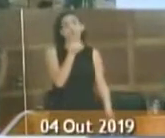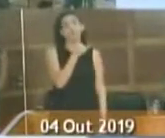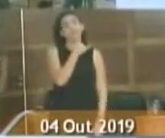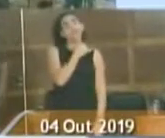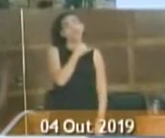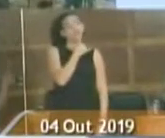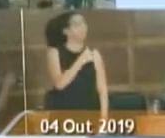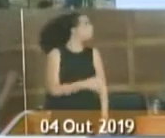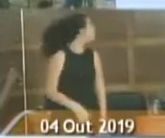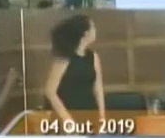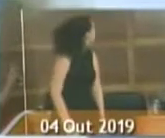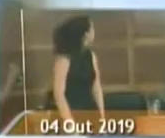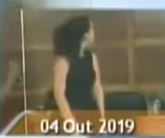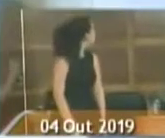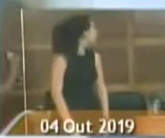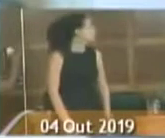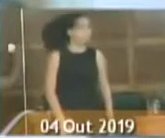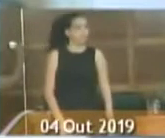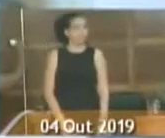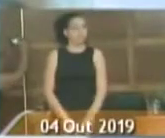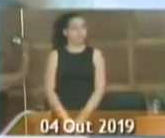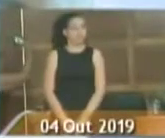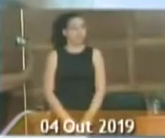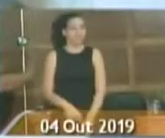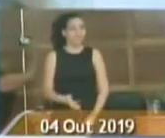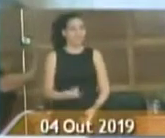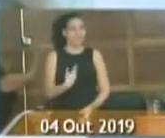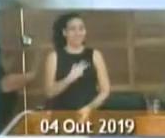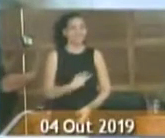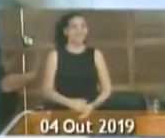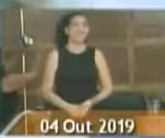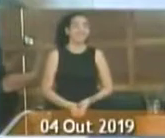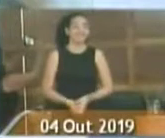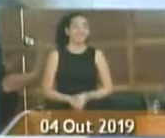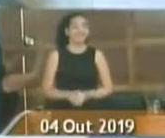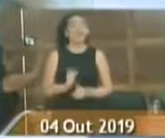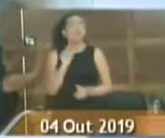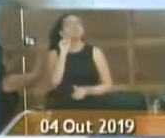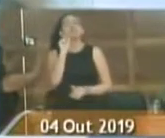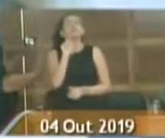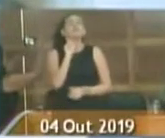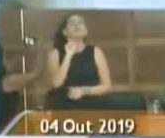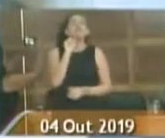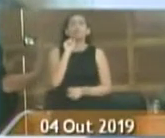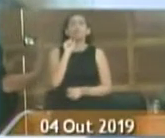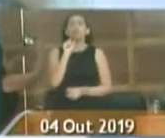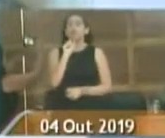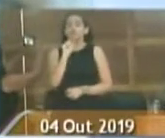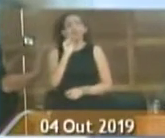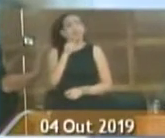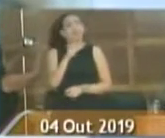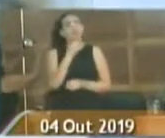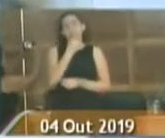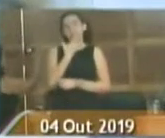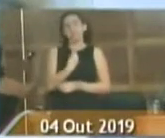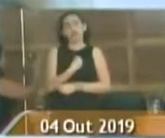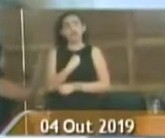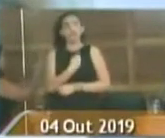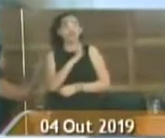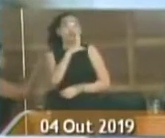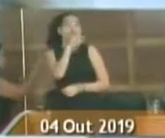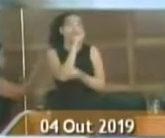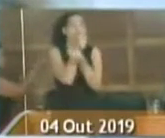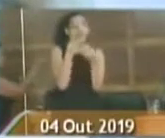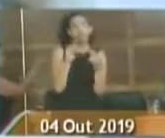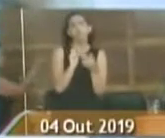infelizmente. Bom, pode passar. Aí a gente começa a pensar, o que, que é o bem-estar animal? Né? O que